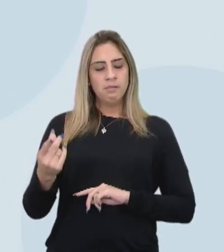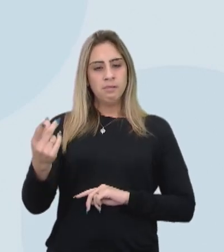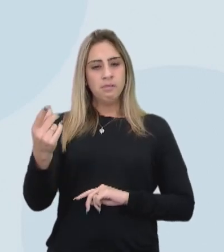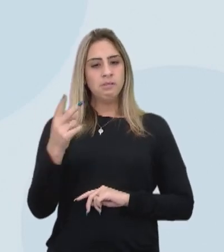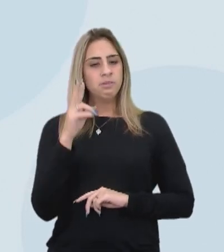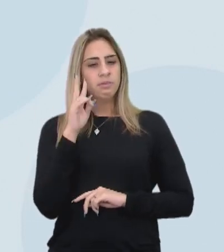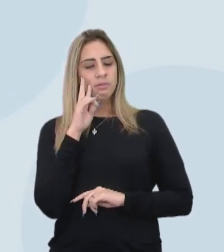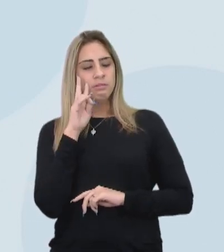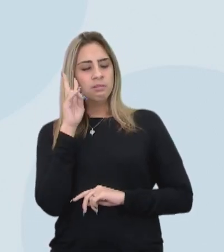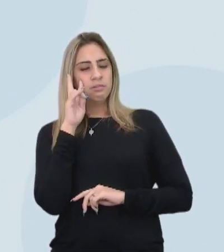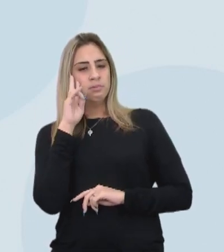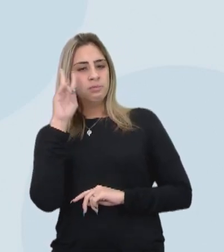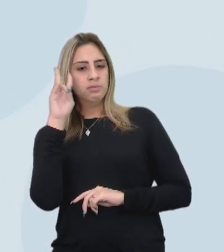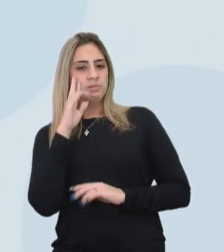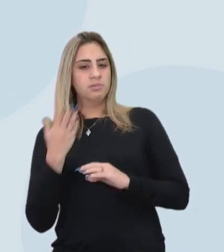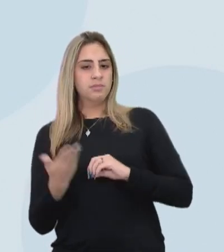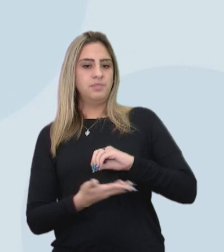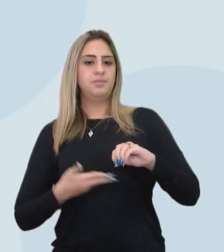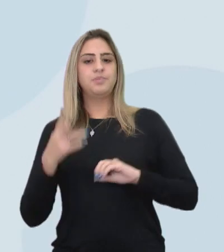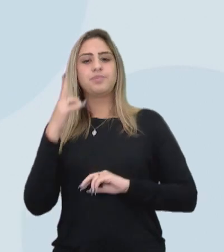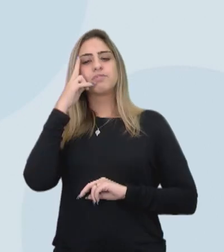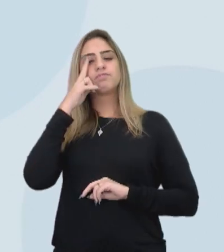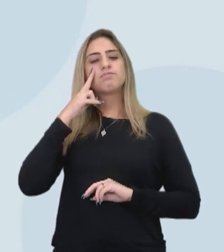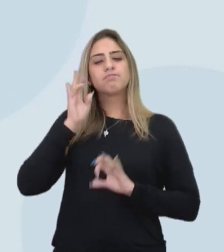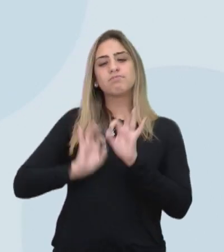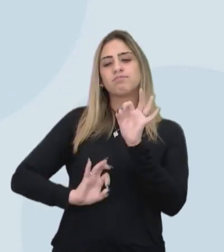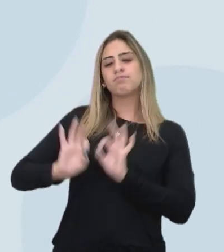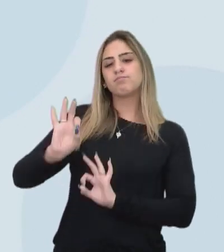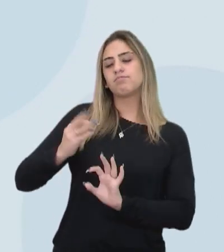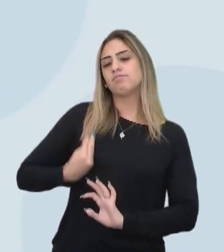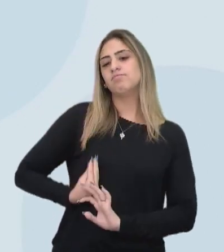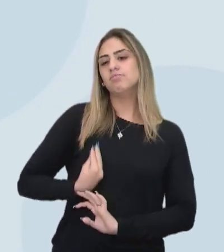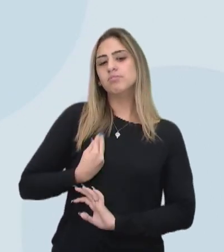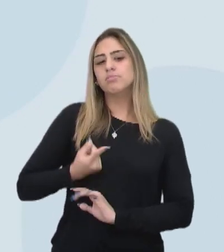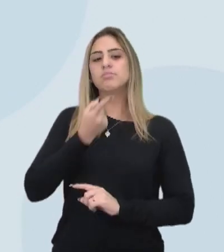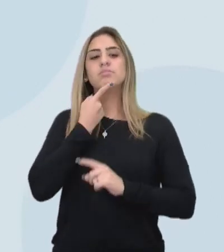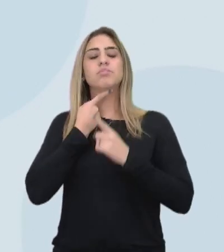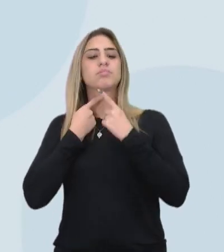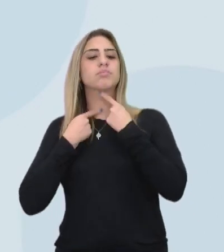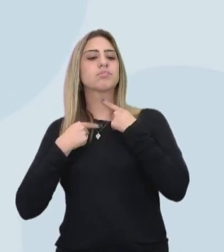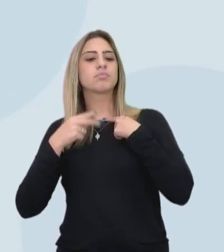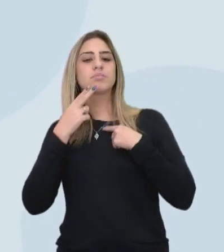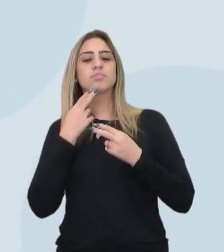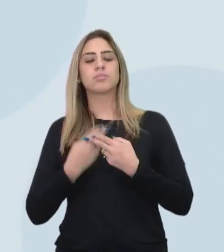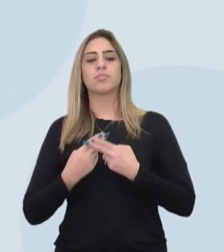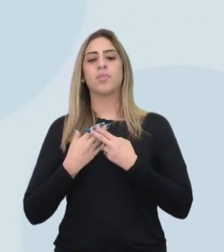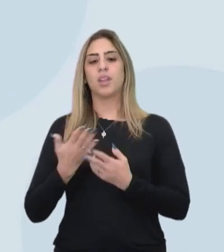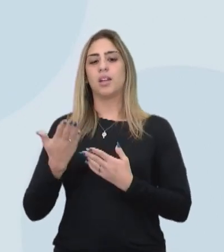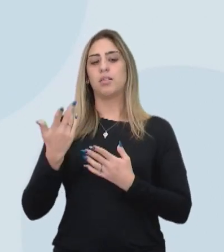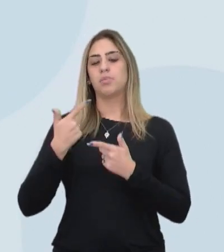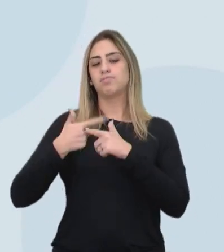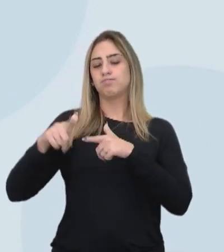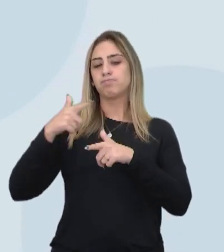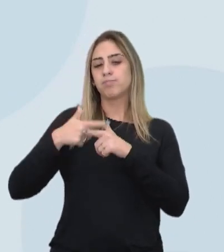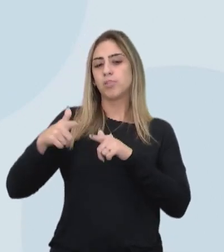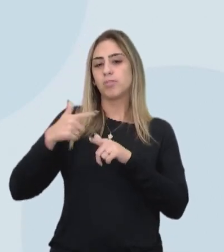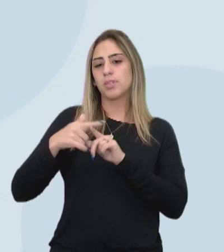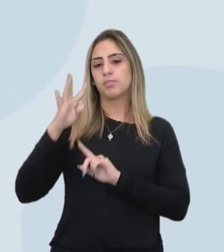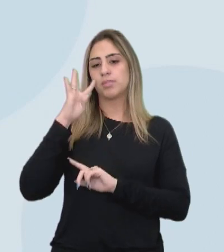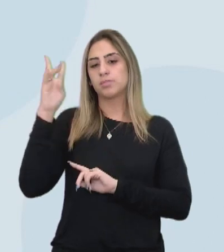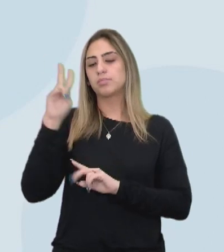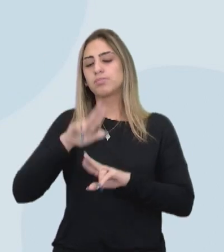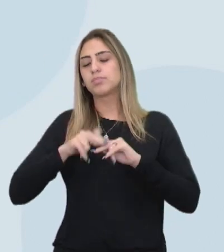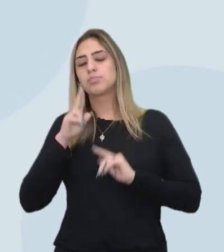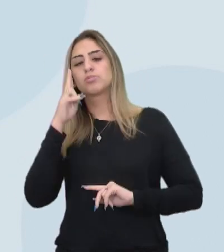intenções superficiais, sonhos são projetos de vida. Desejos não resistem ao calor dos problemas, por isso